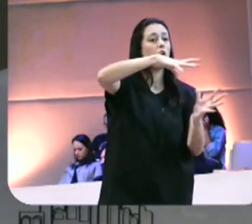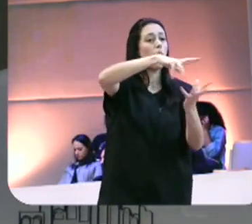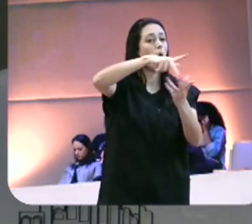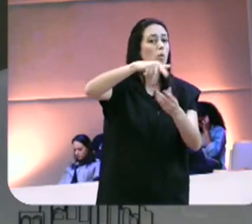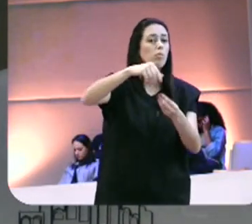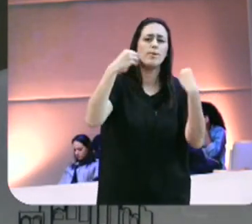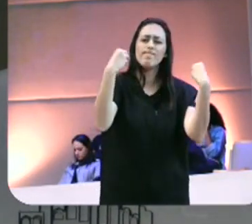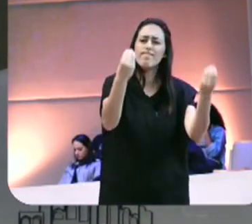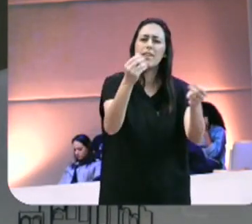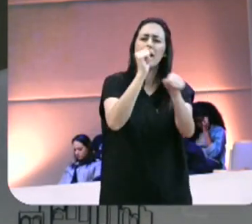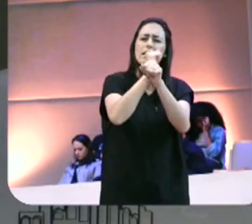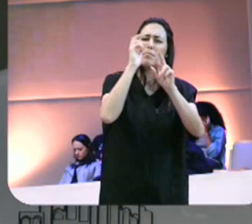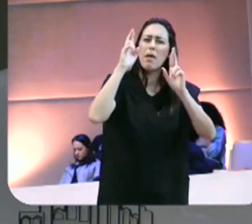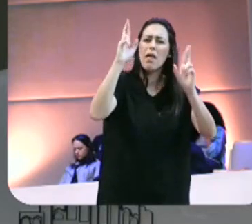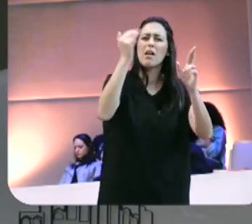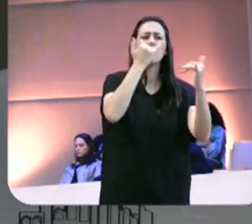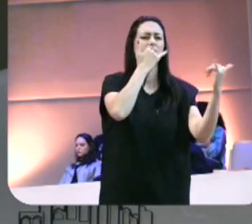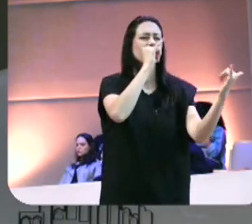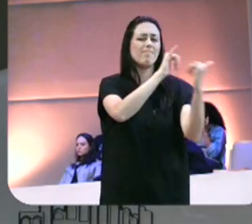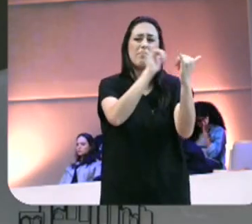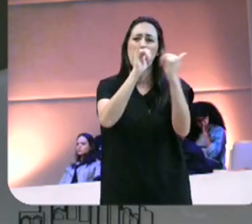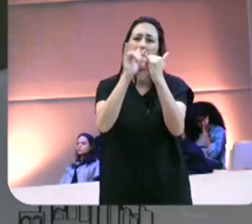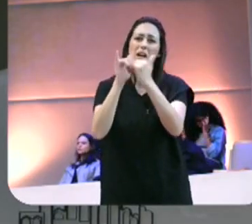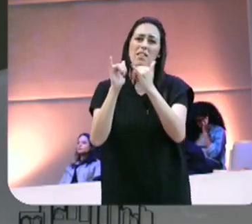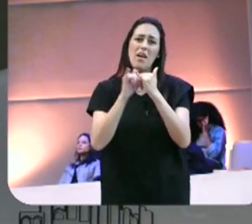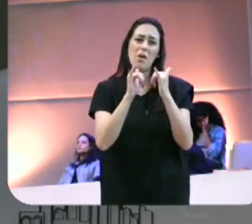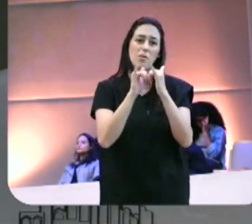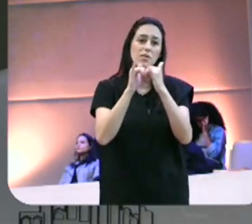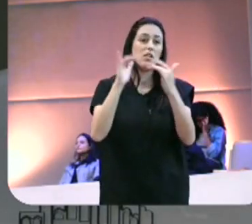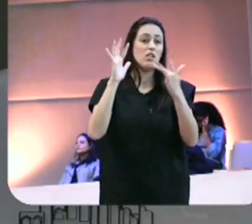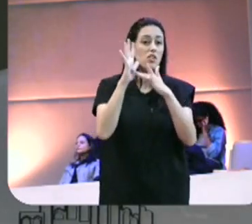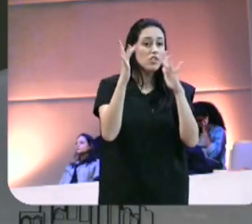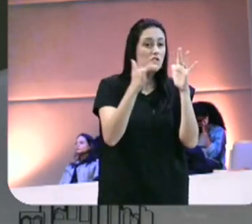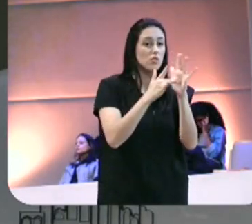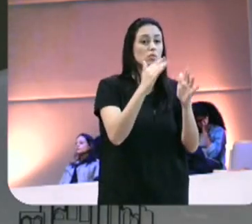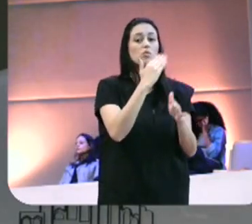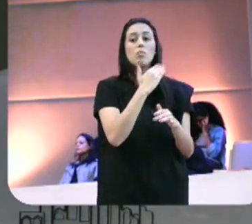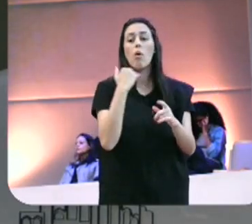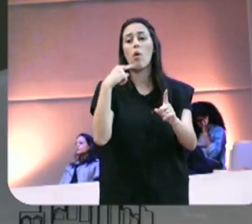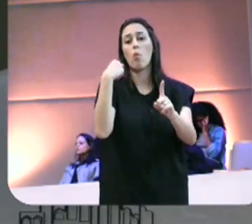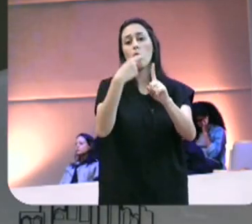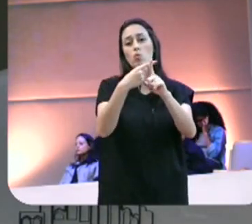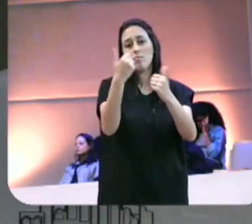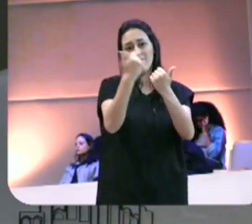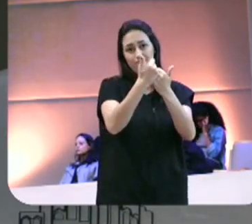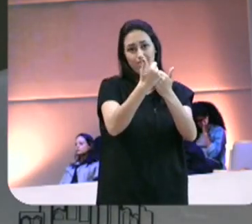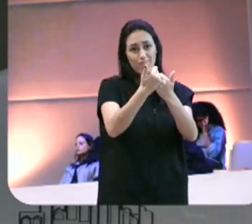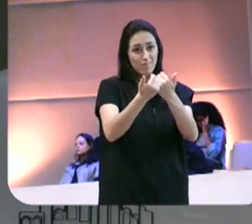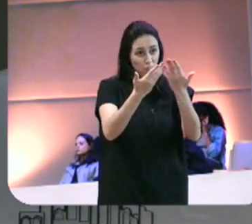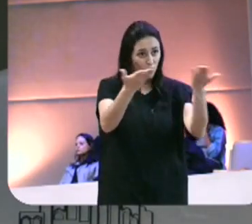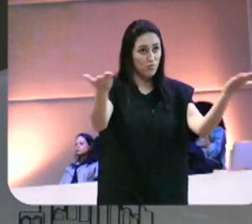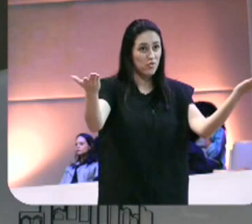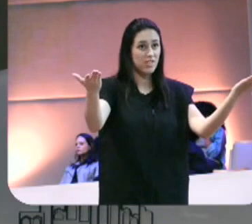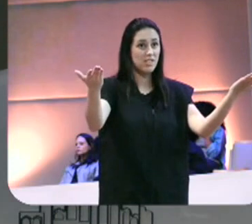e uma mensagem de perdão. Jesus, Ele morreu por mim e por você, por aquilo que nos separava.